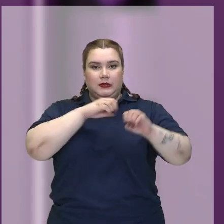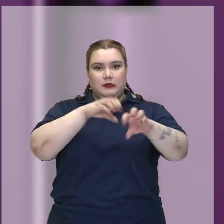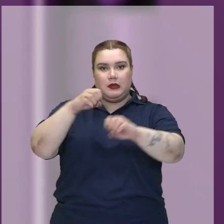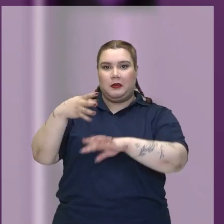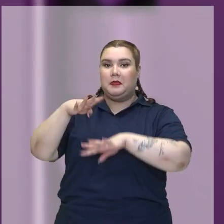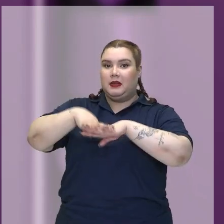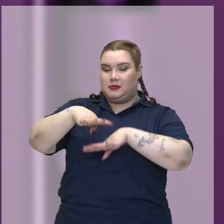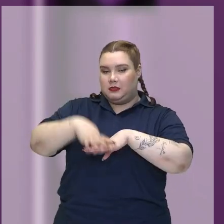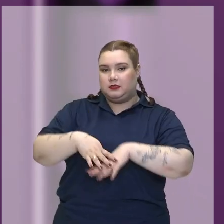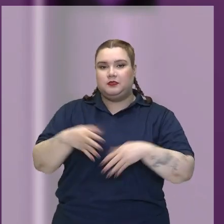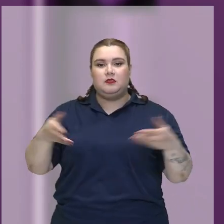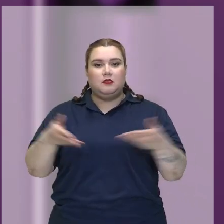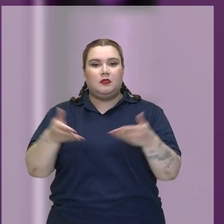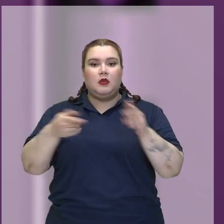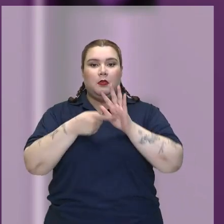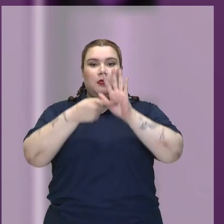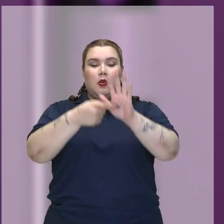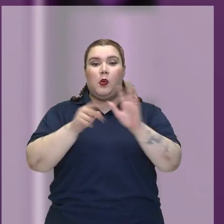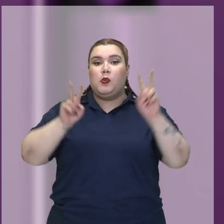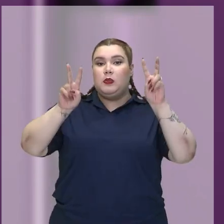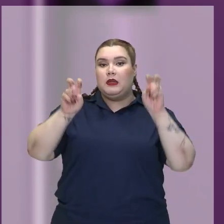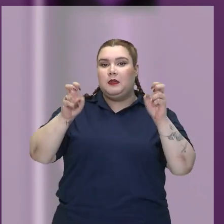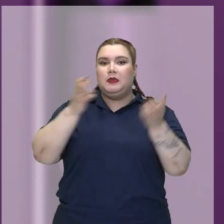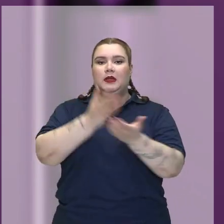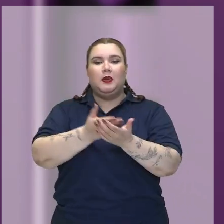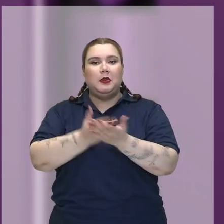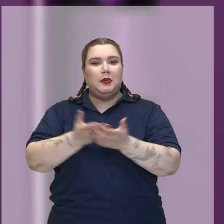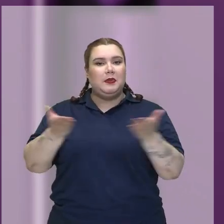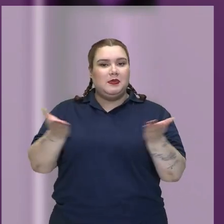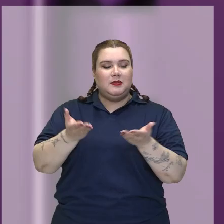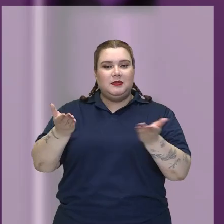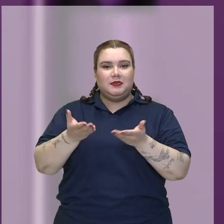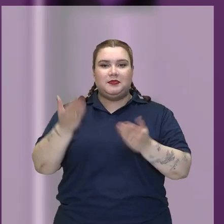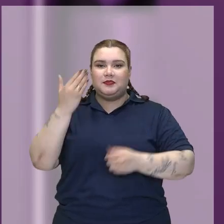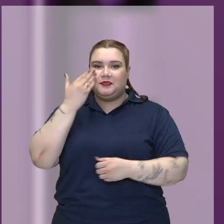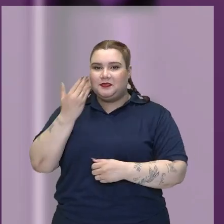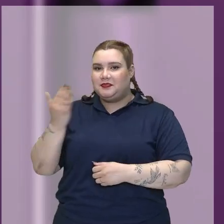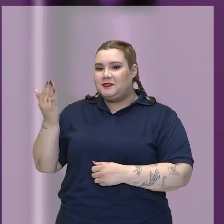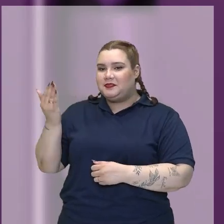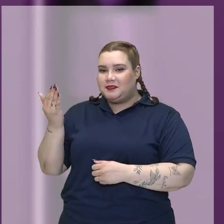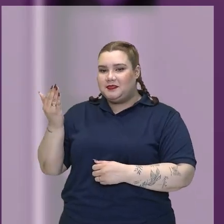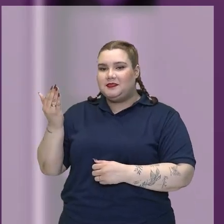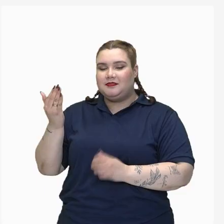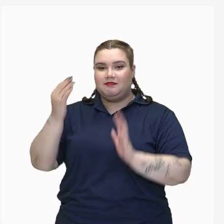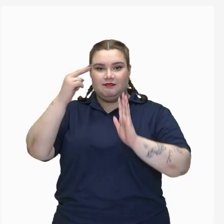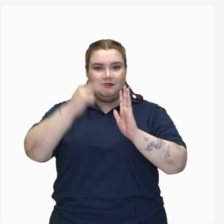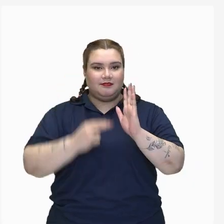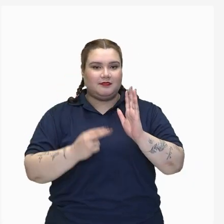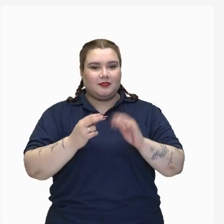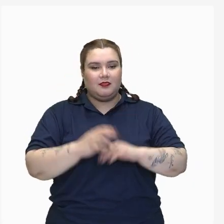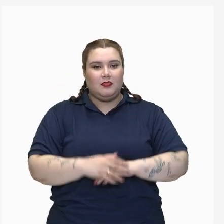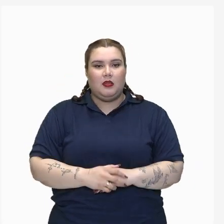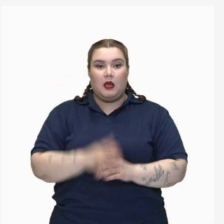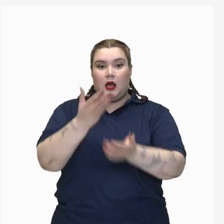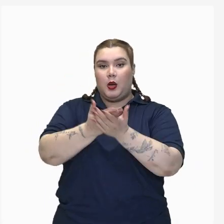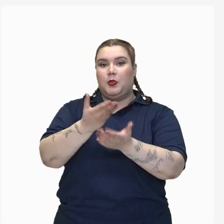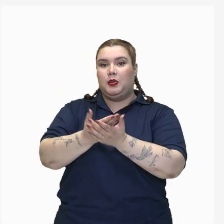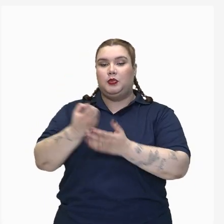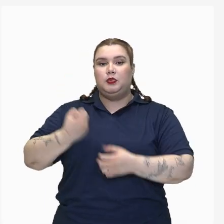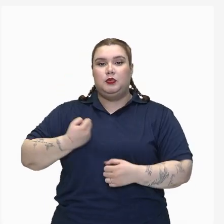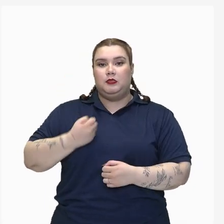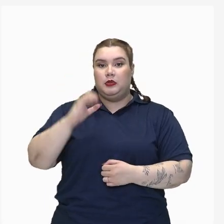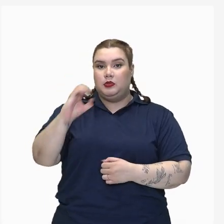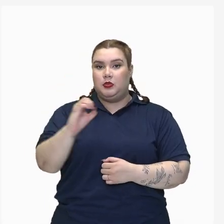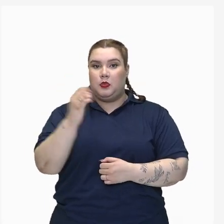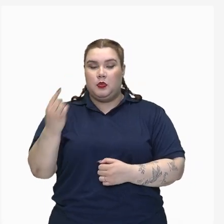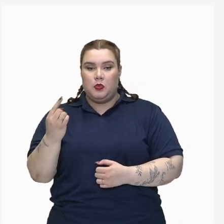para você o nosso tema da nossa primeira aula. Acompanhe comigo, então, o nosso tema de hoje. A aula de número 1, temos como